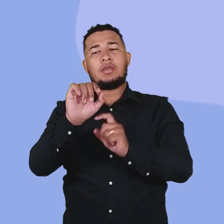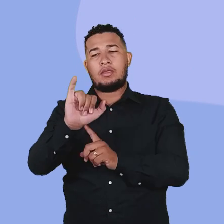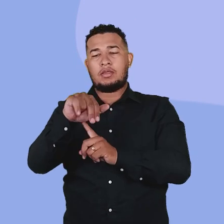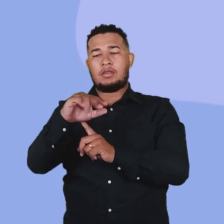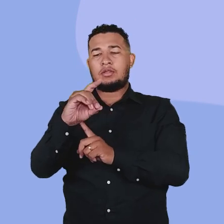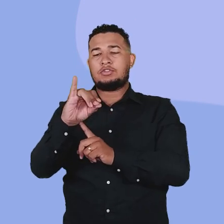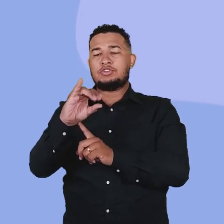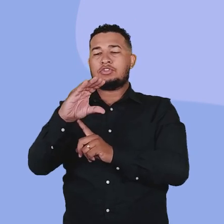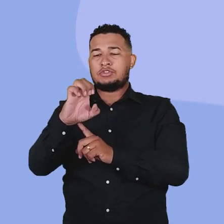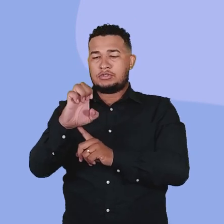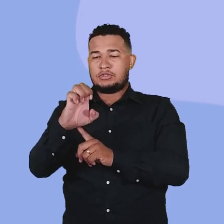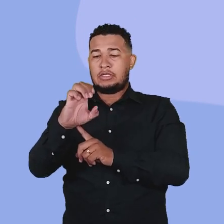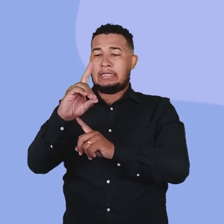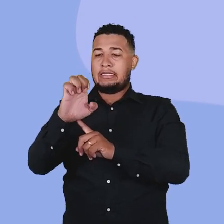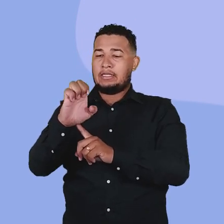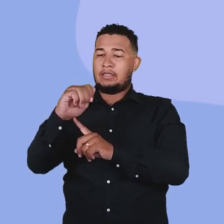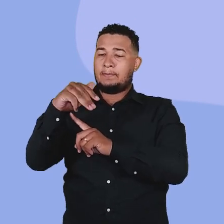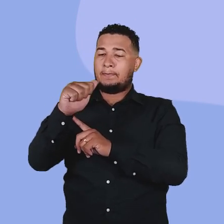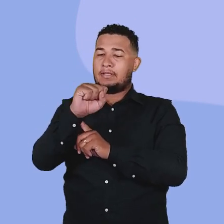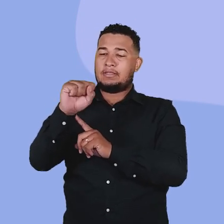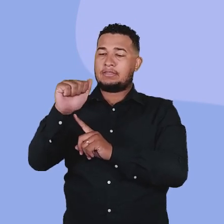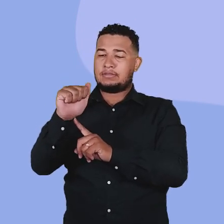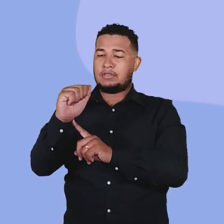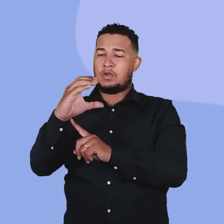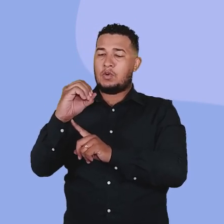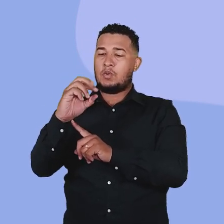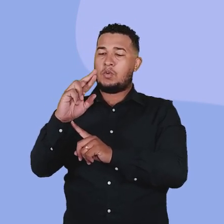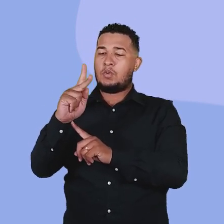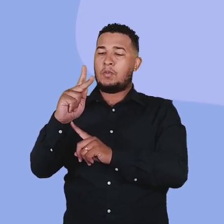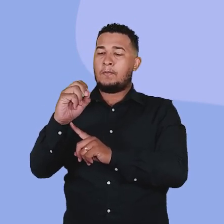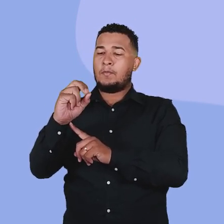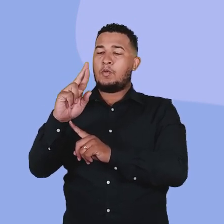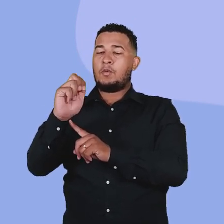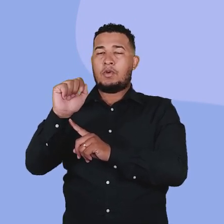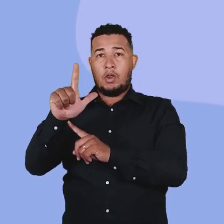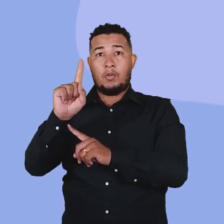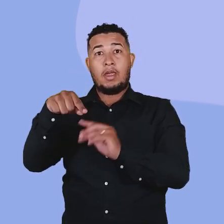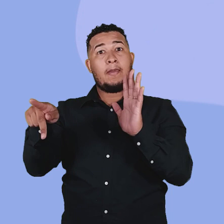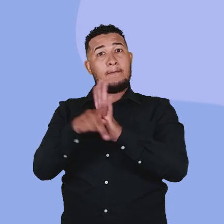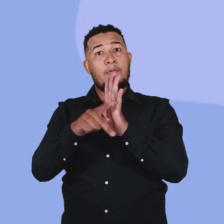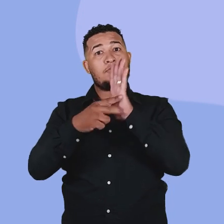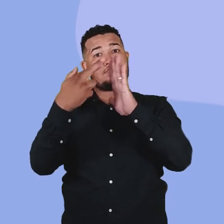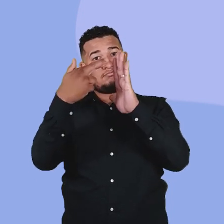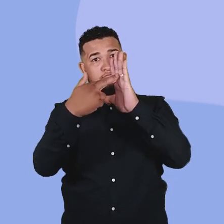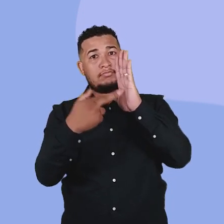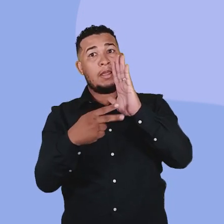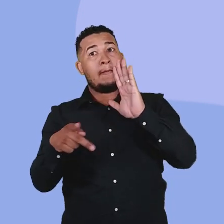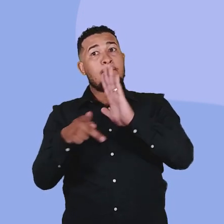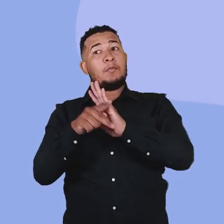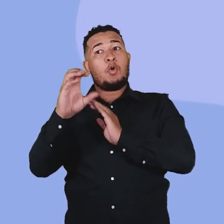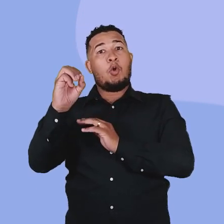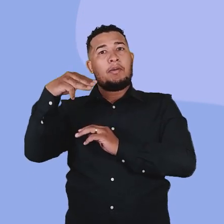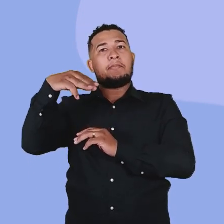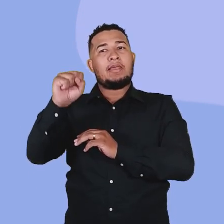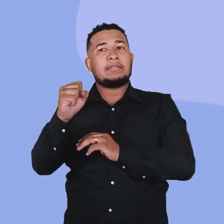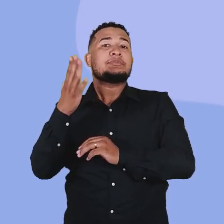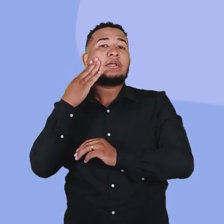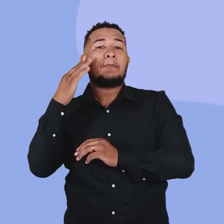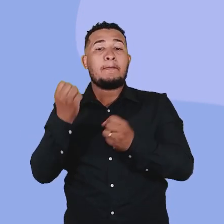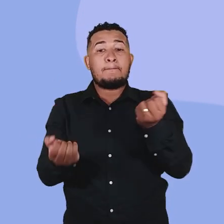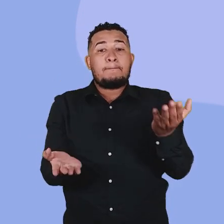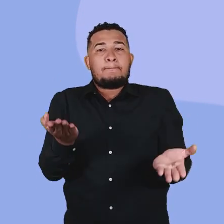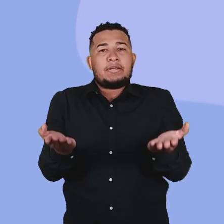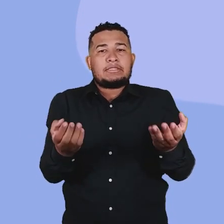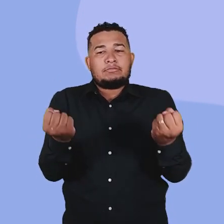IMC, é um parâmetro adotado pela Organização Mundial de Saúde para calcular o peso ideal de